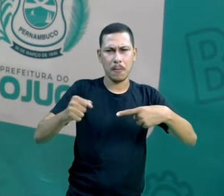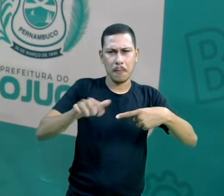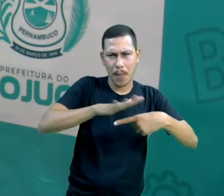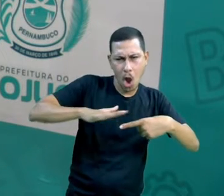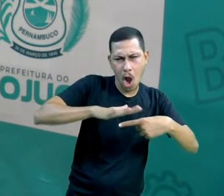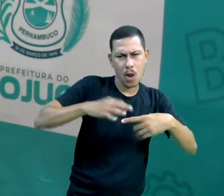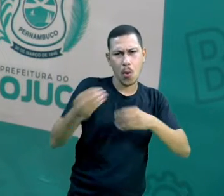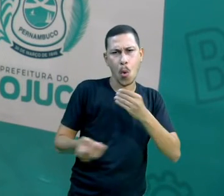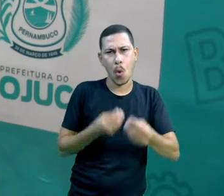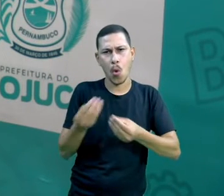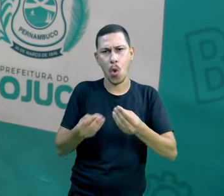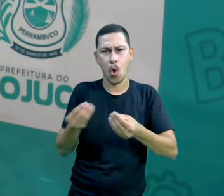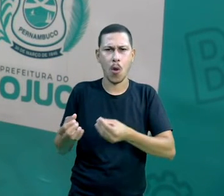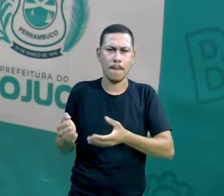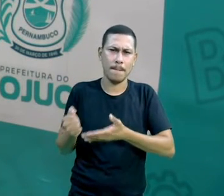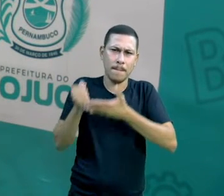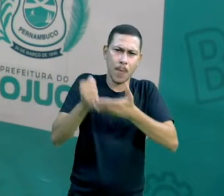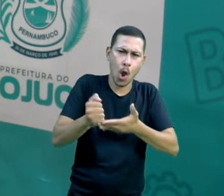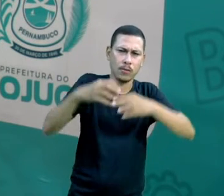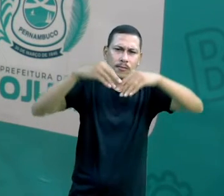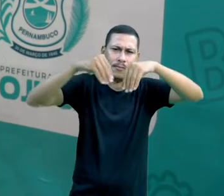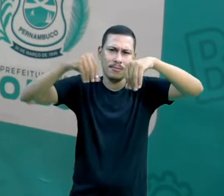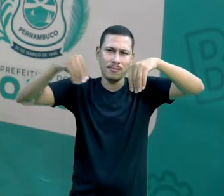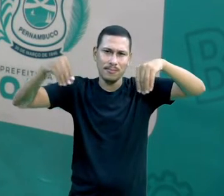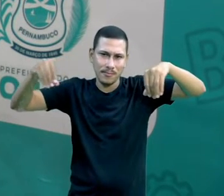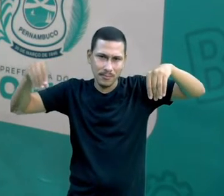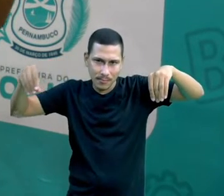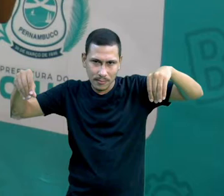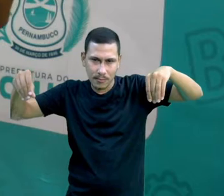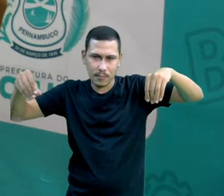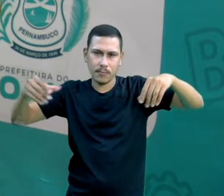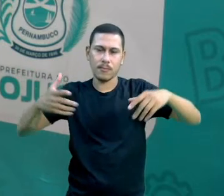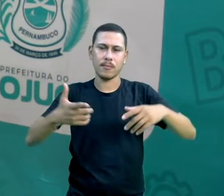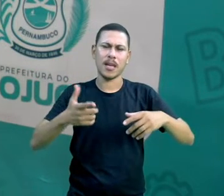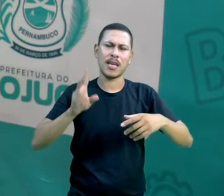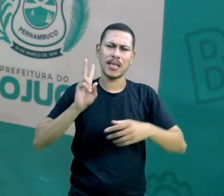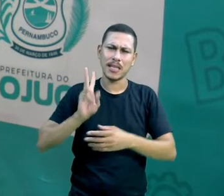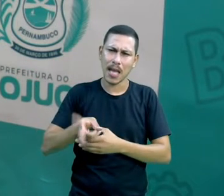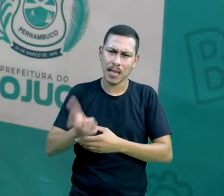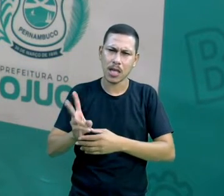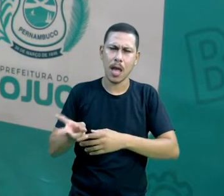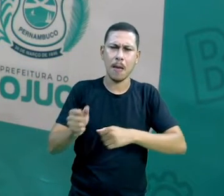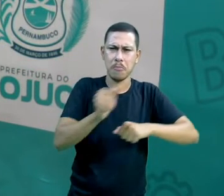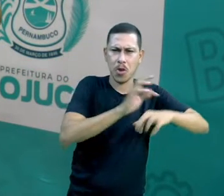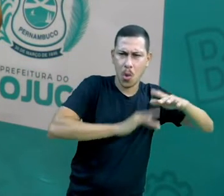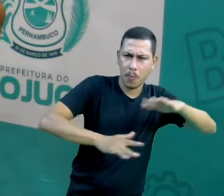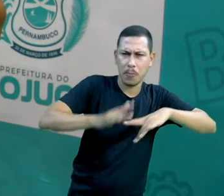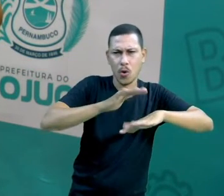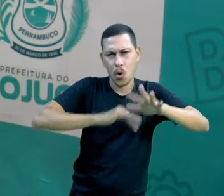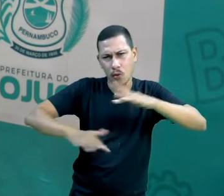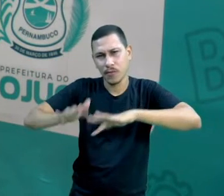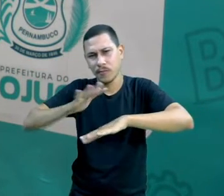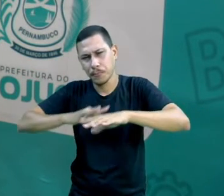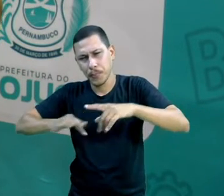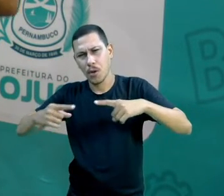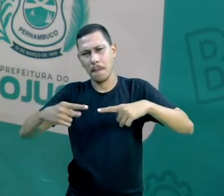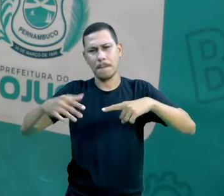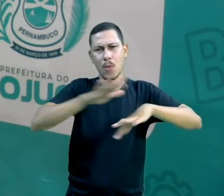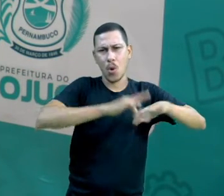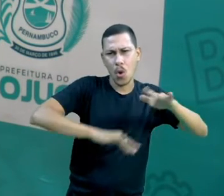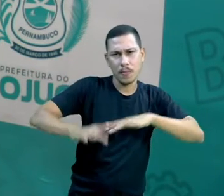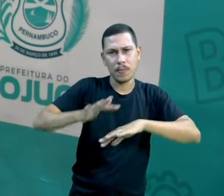fosse o suporte da nossa crosta terrestre. E ela está em constante movimentação. Por